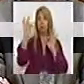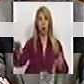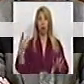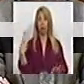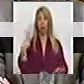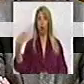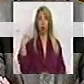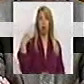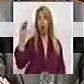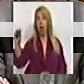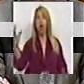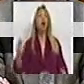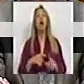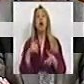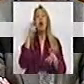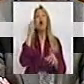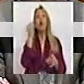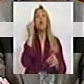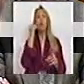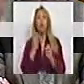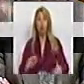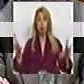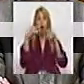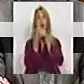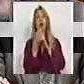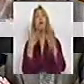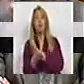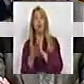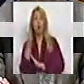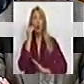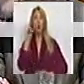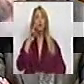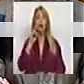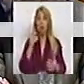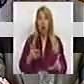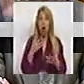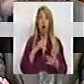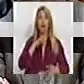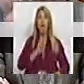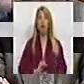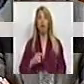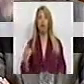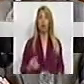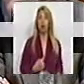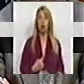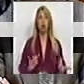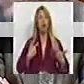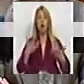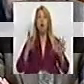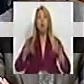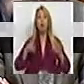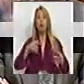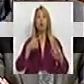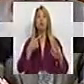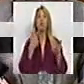dizem como é que vamos ter novos empregos. Como é que vou garantir que os nossos filhos não têm que continuar a emigrar para